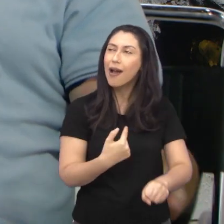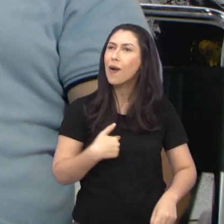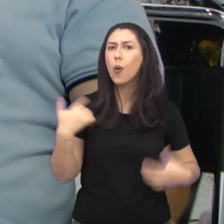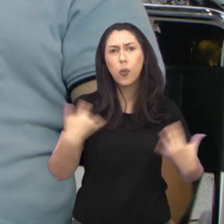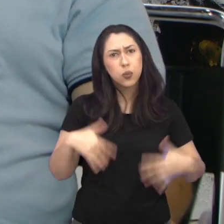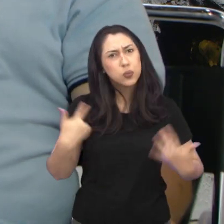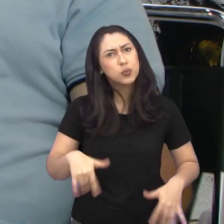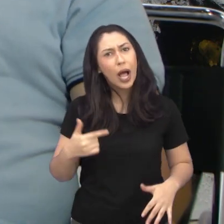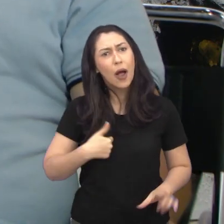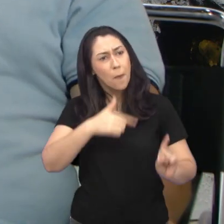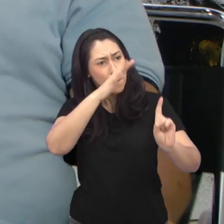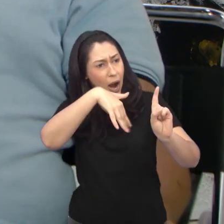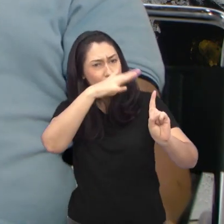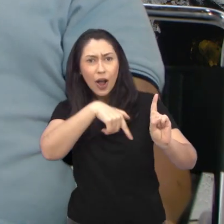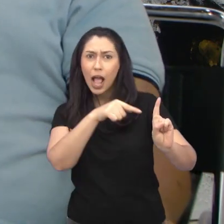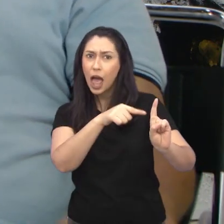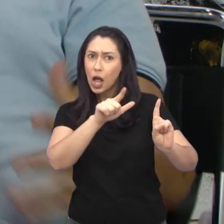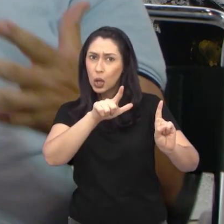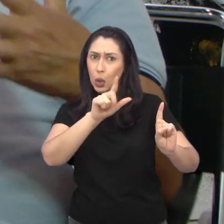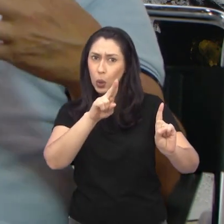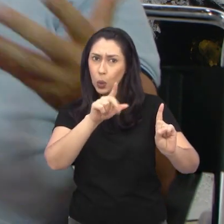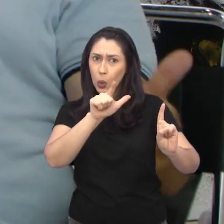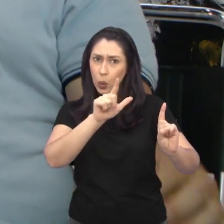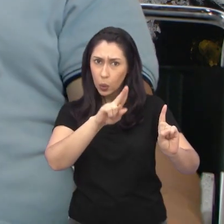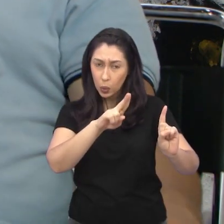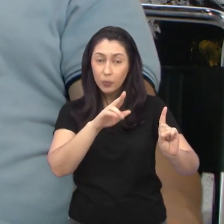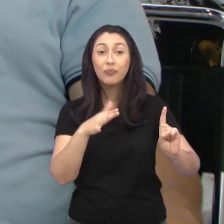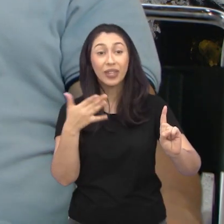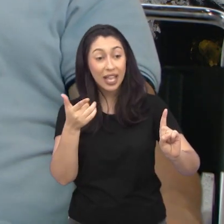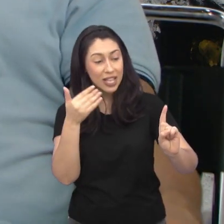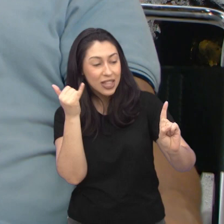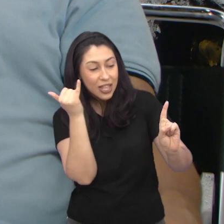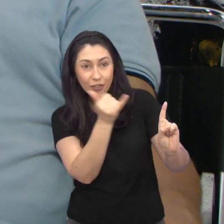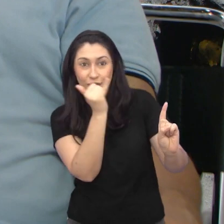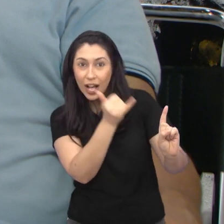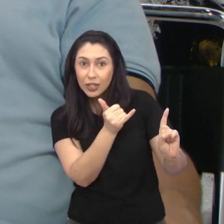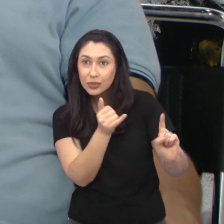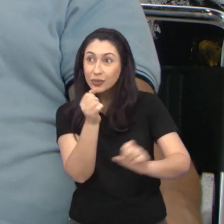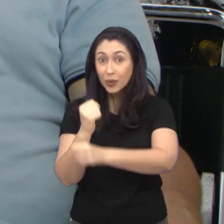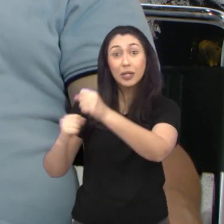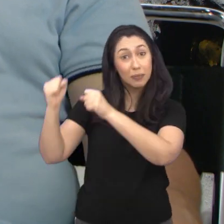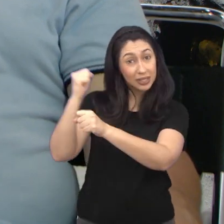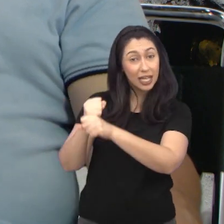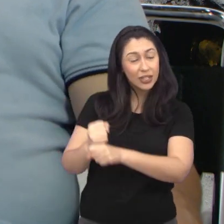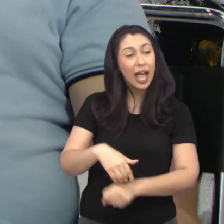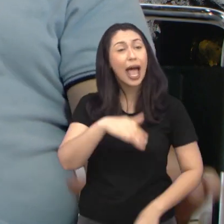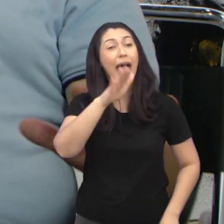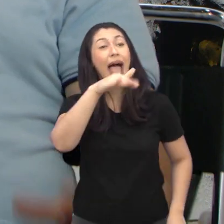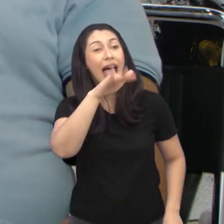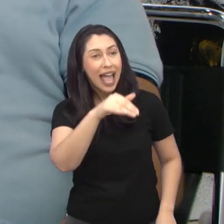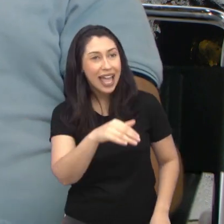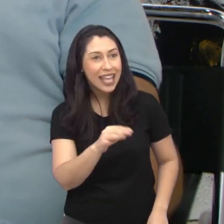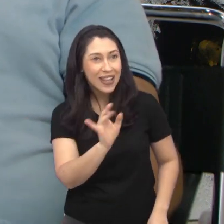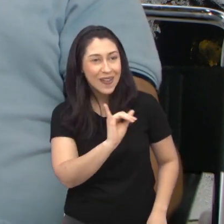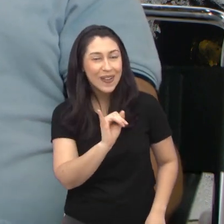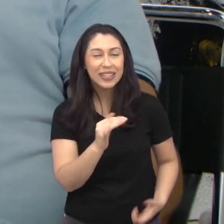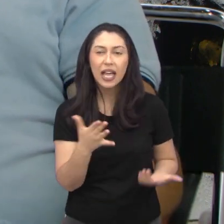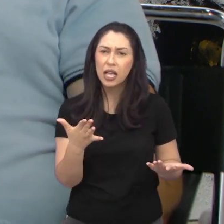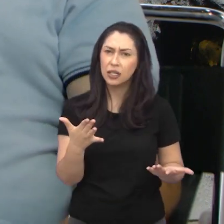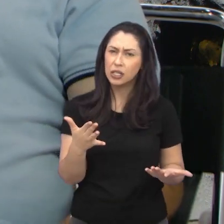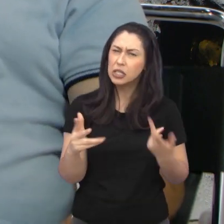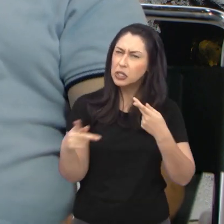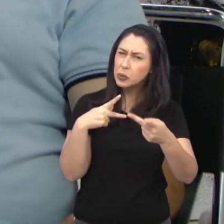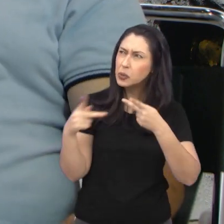do Lulu Santos. Aí volto a falar com o Lulu Santos no ano passado, ele fala assim, São José dos